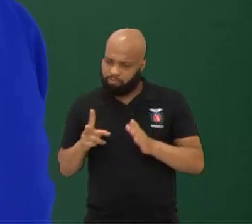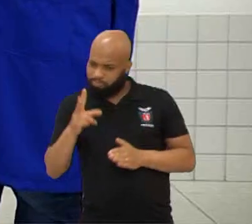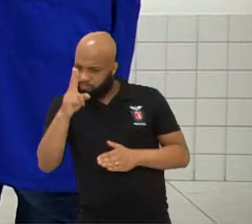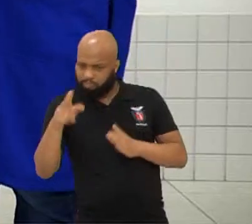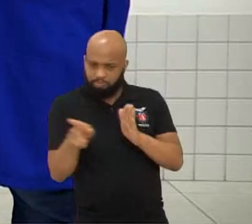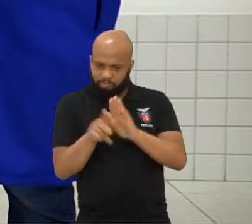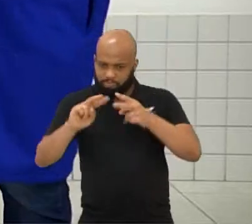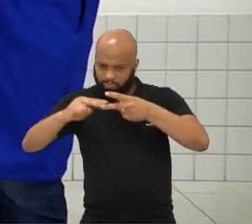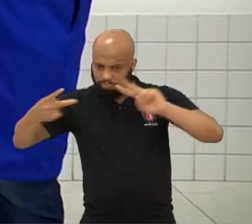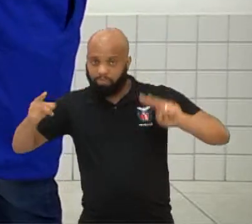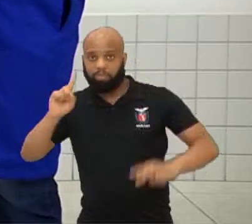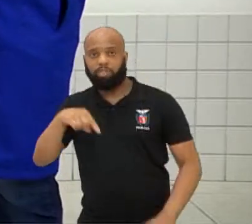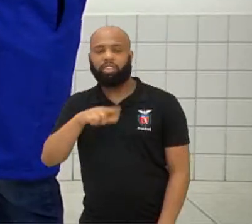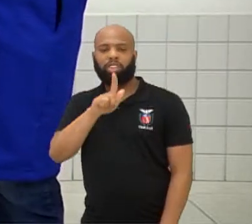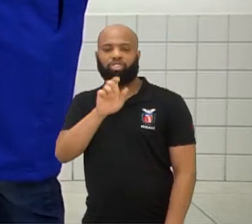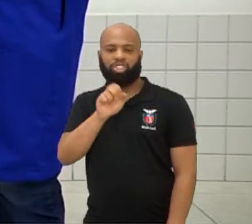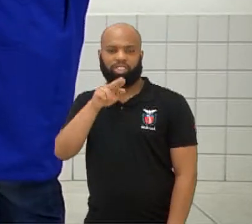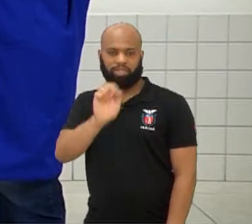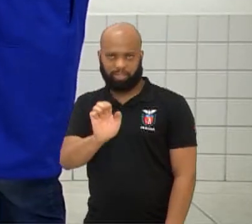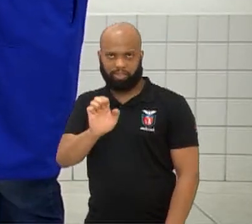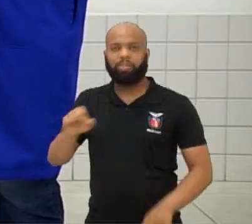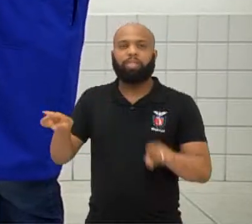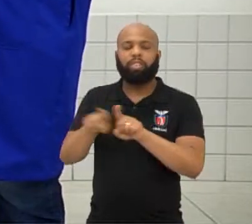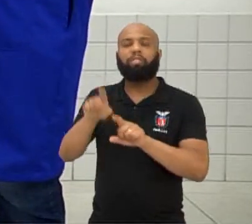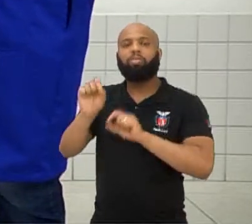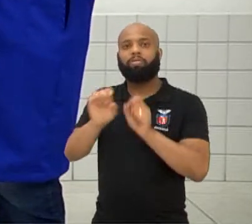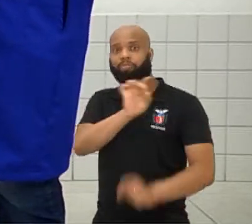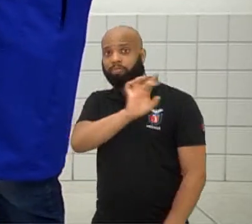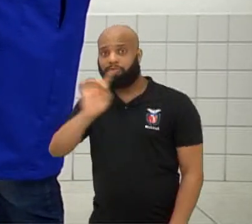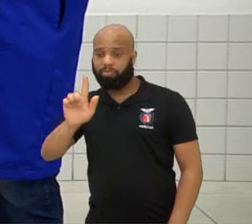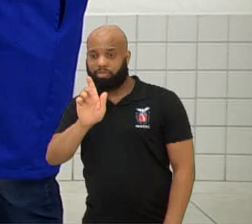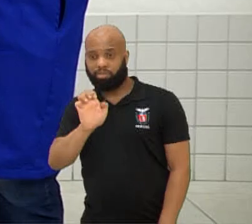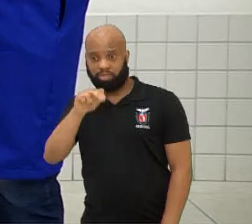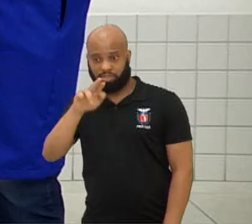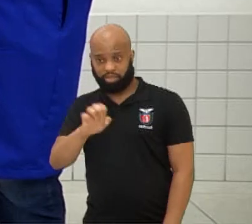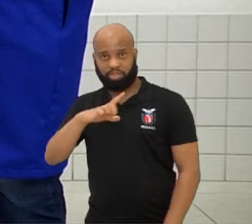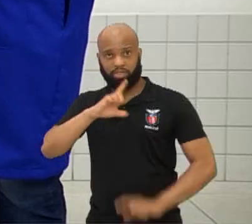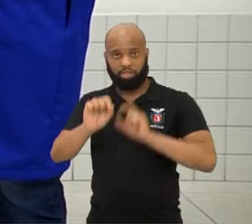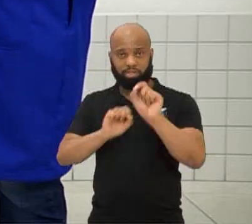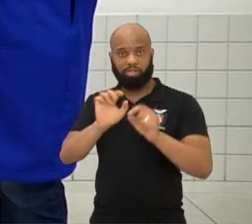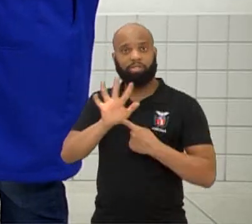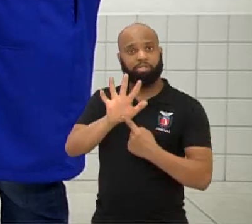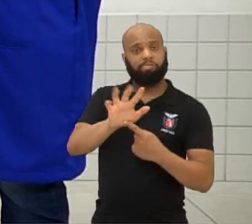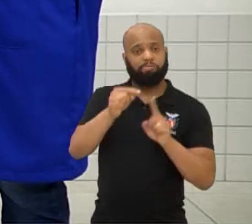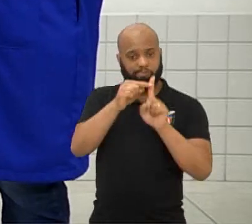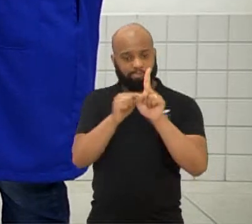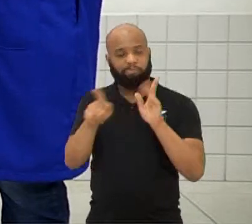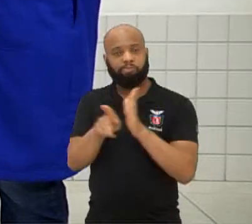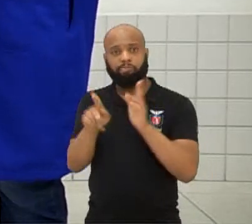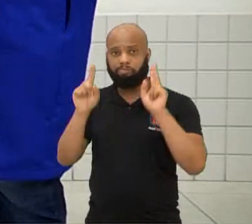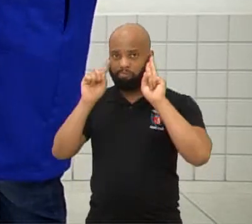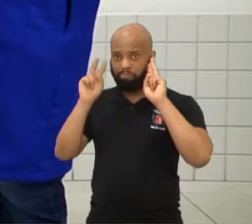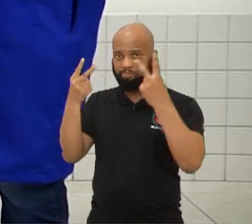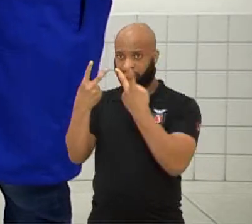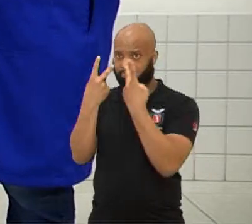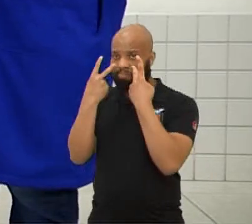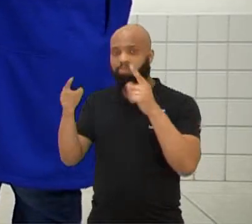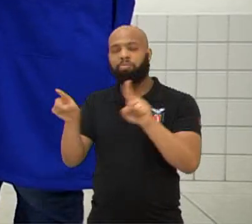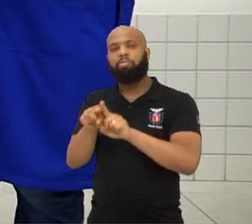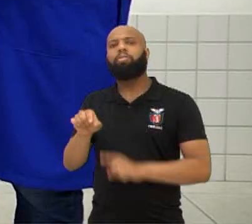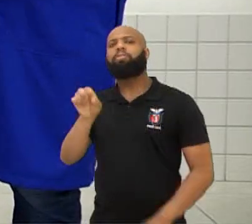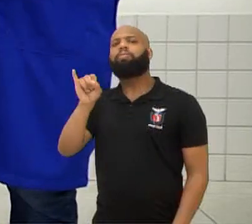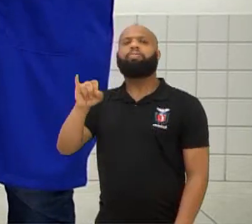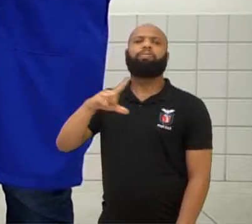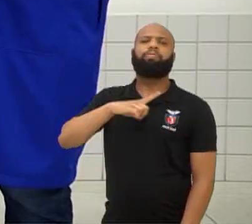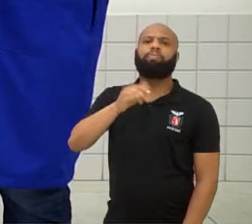gene. Tá? E olha só que legal. Cada gene vai definir um tipo de daltonismo. Tá? Então, se eu